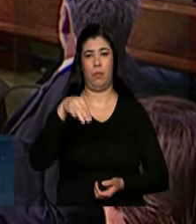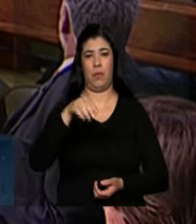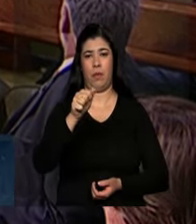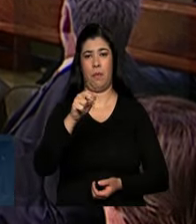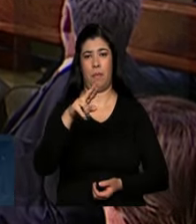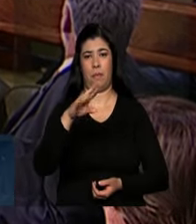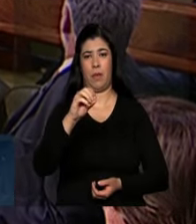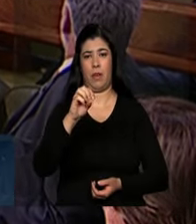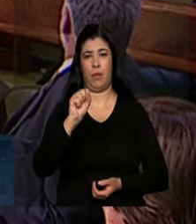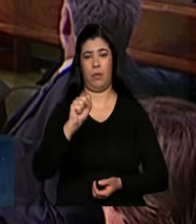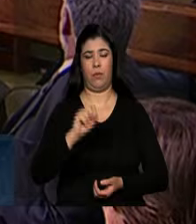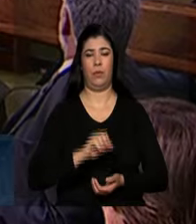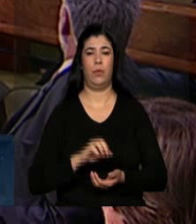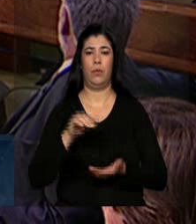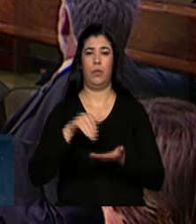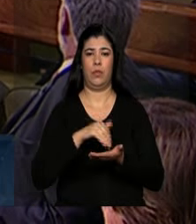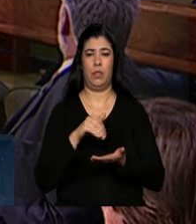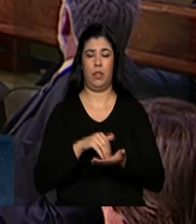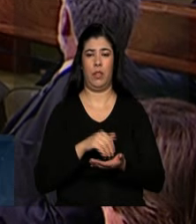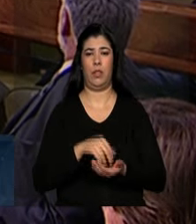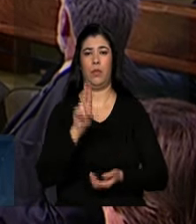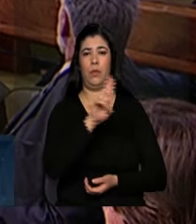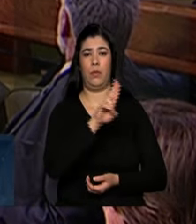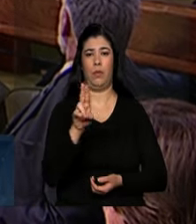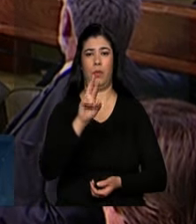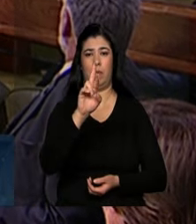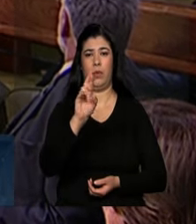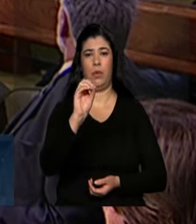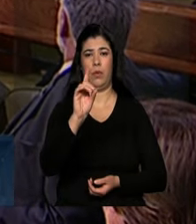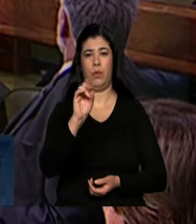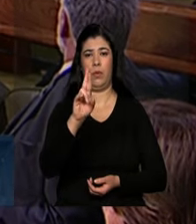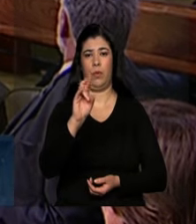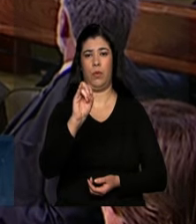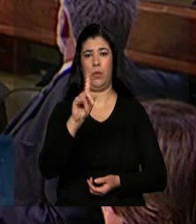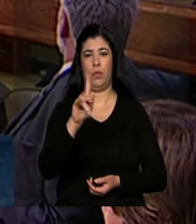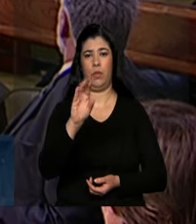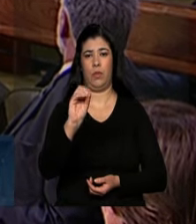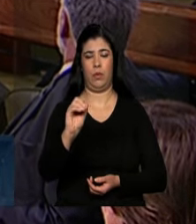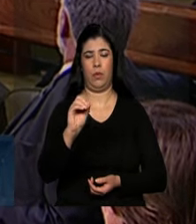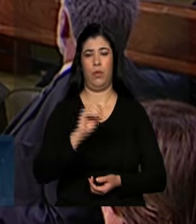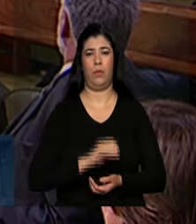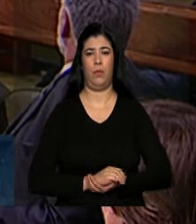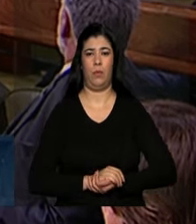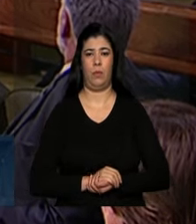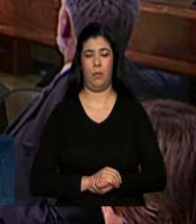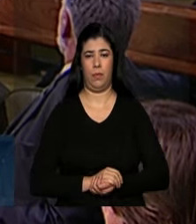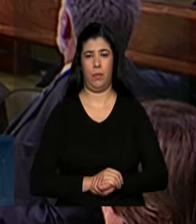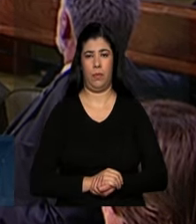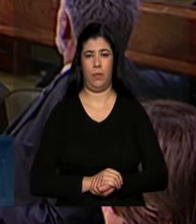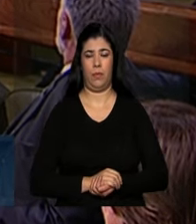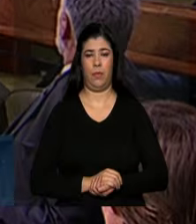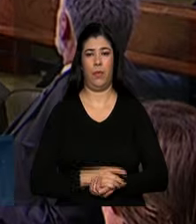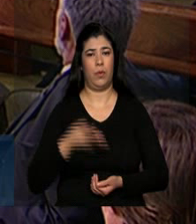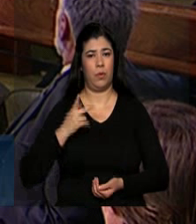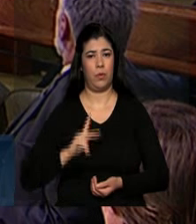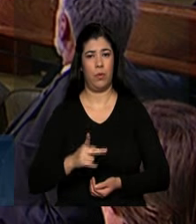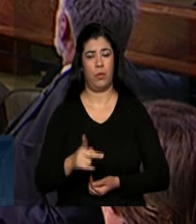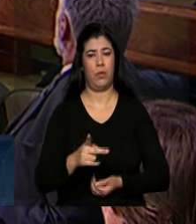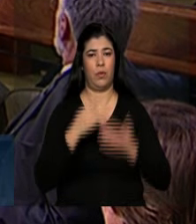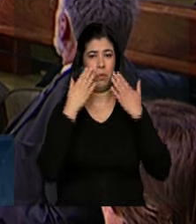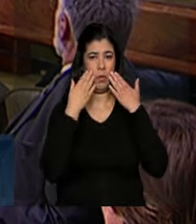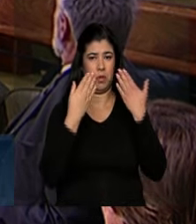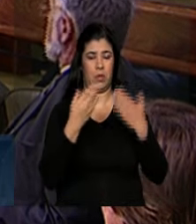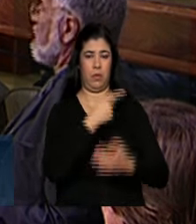de Almeida e secretário Rodrigo Príncipe Ribeiro e Ribeiro. A seguir, senhora